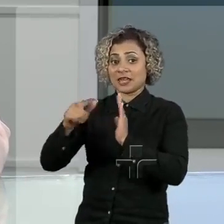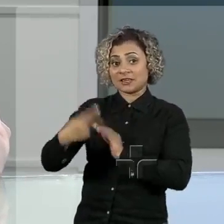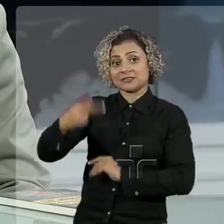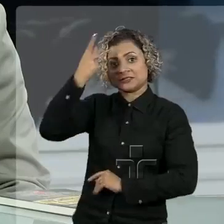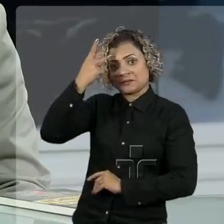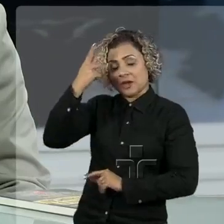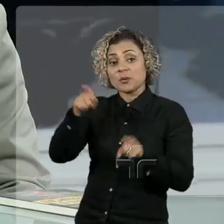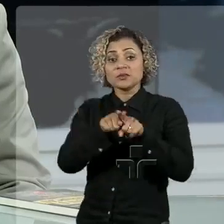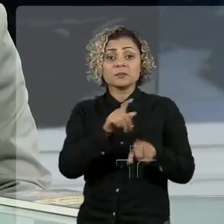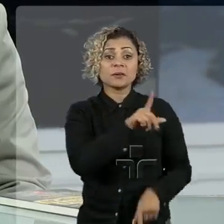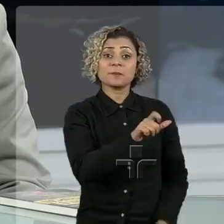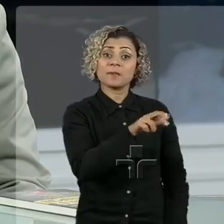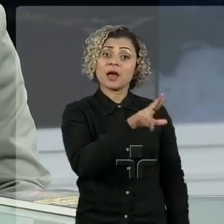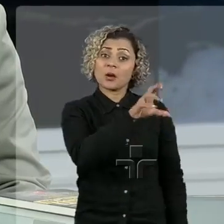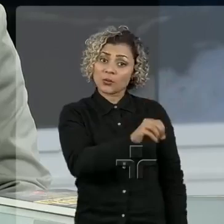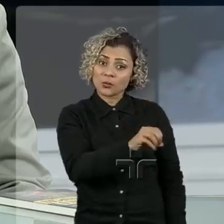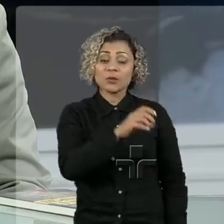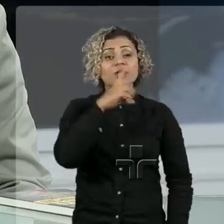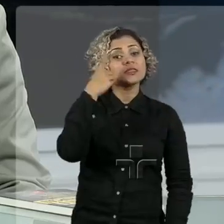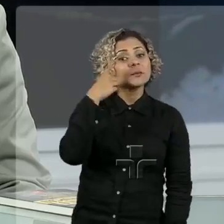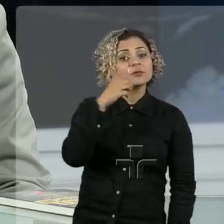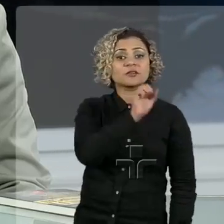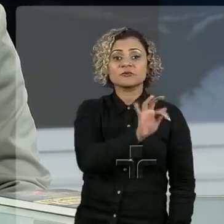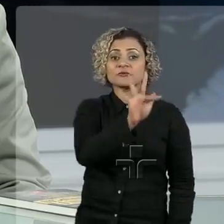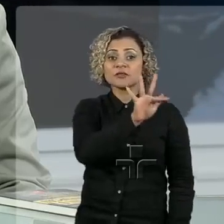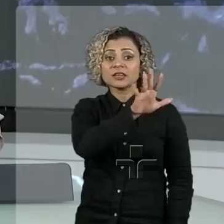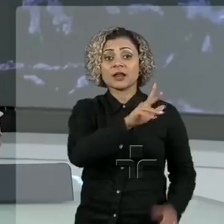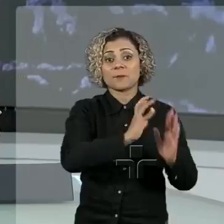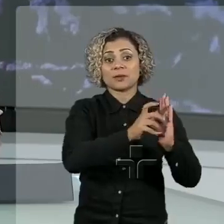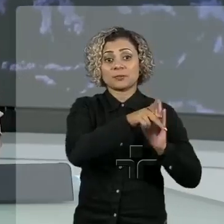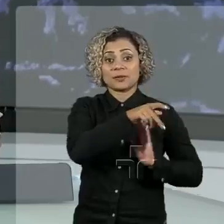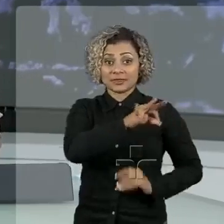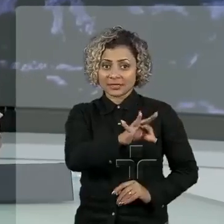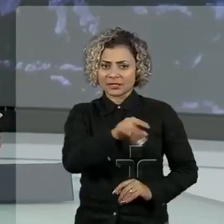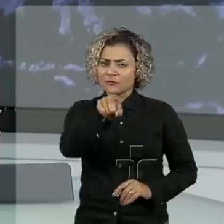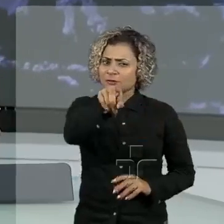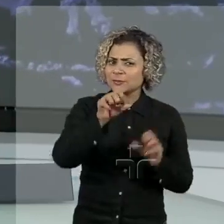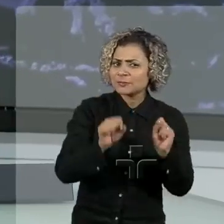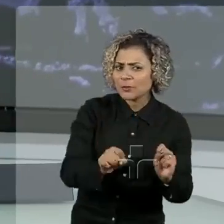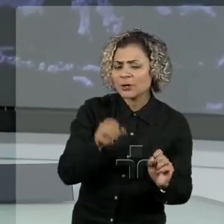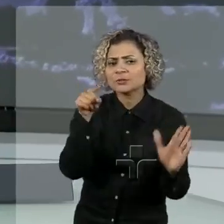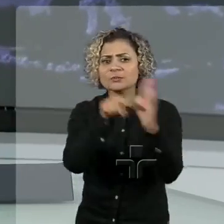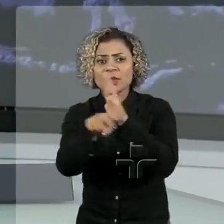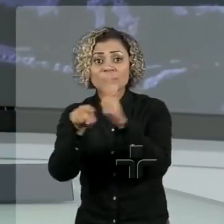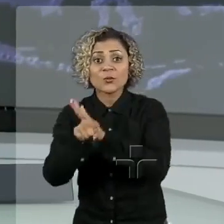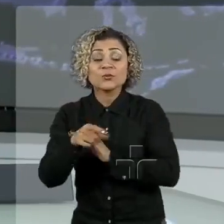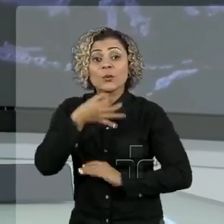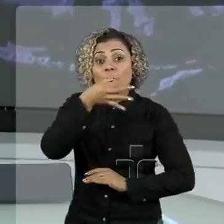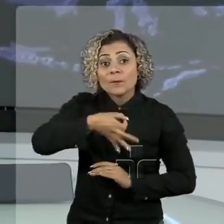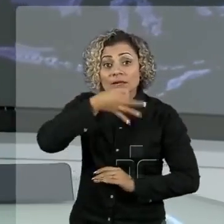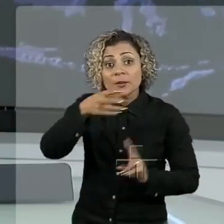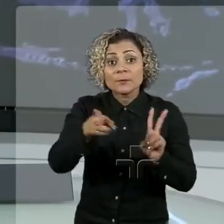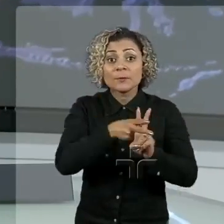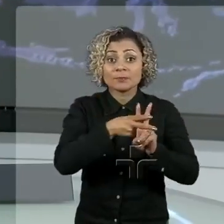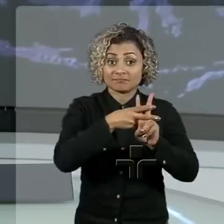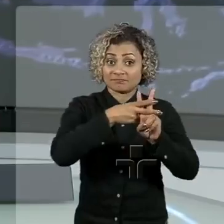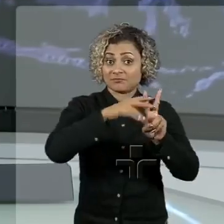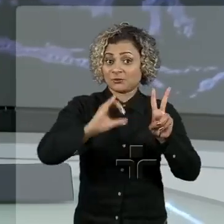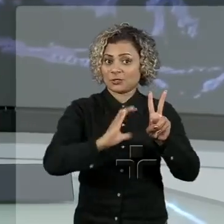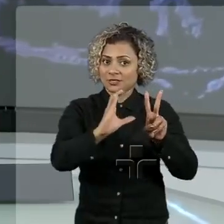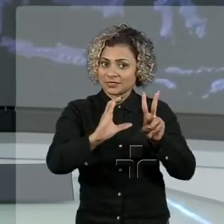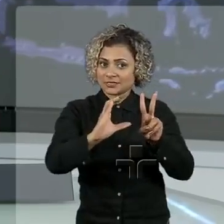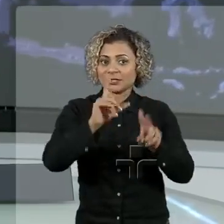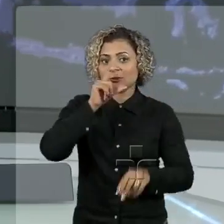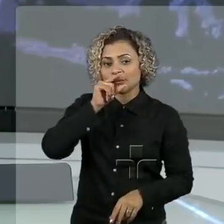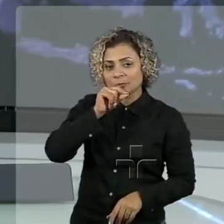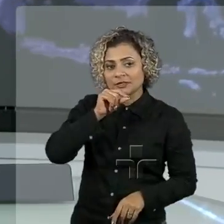Paulo, e Paulo Teixeira, deputado federal do PT. E você pode mandar perguntas e fazer comentários pelo Twitter, na